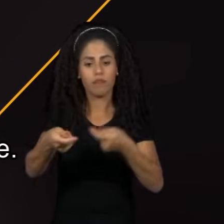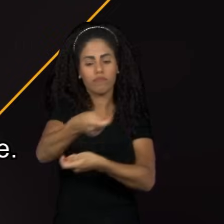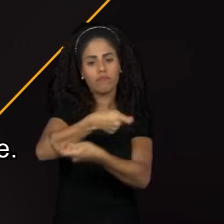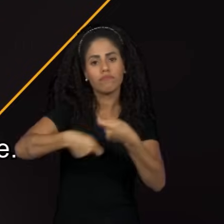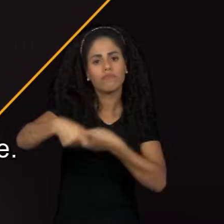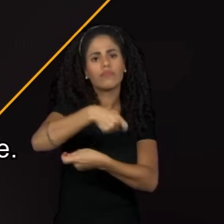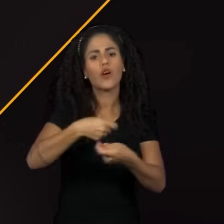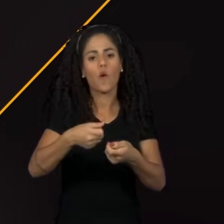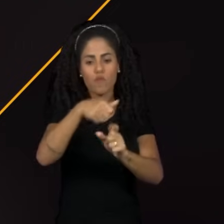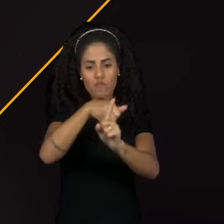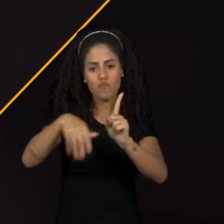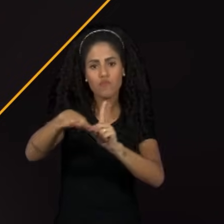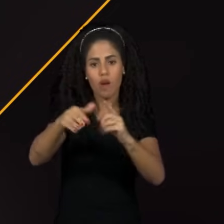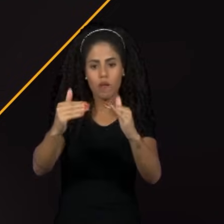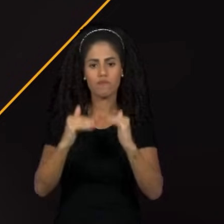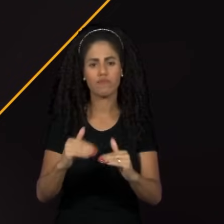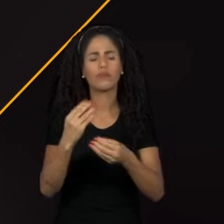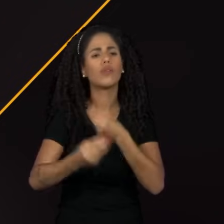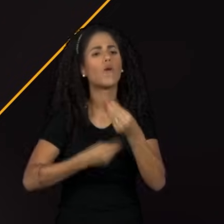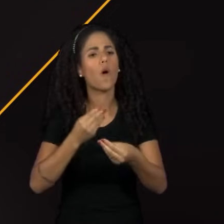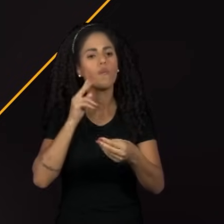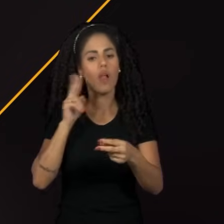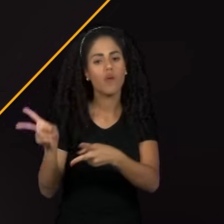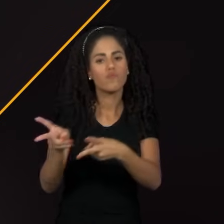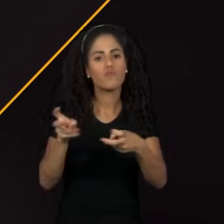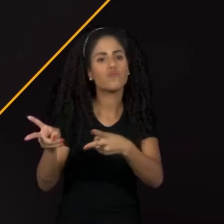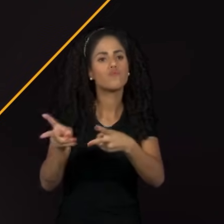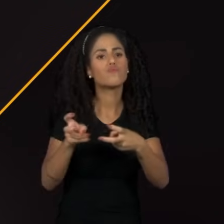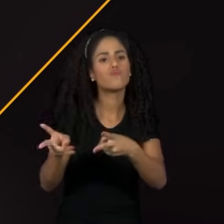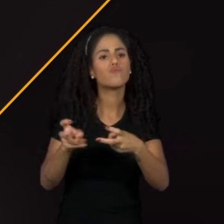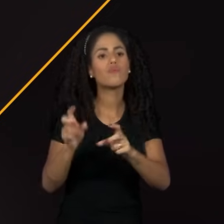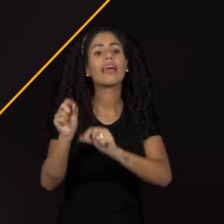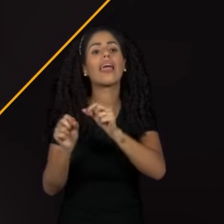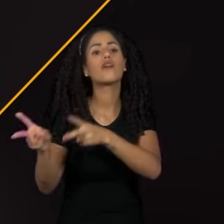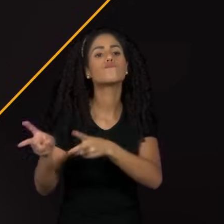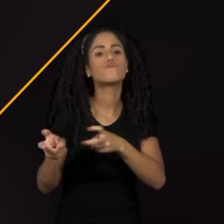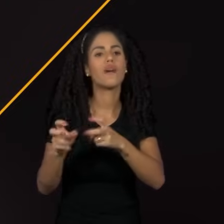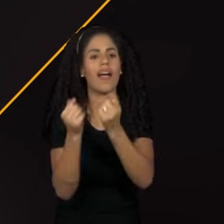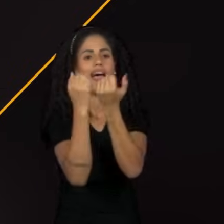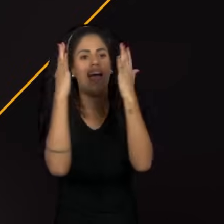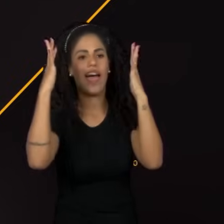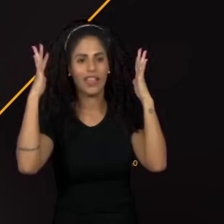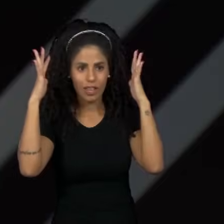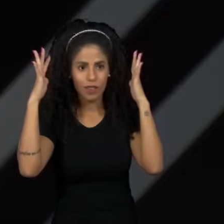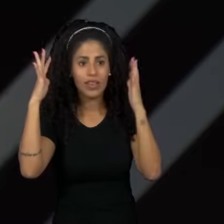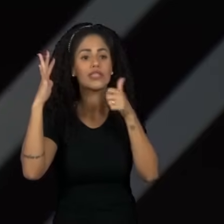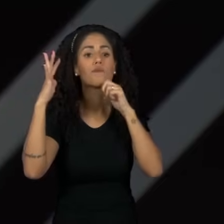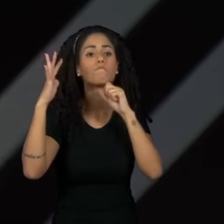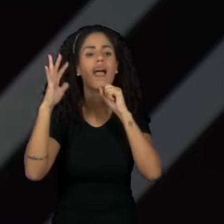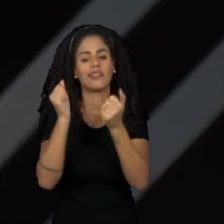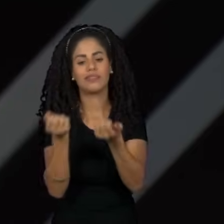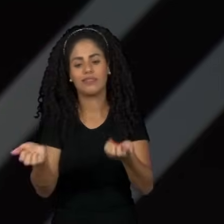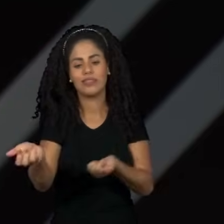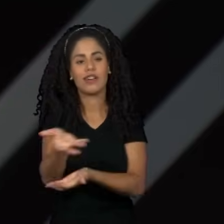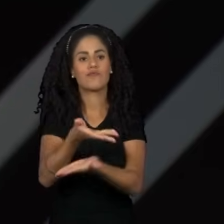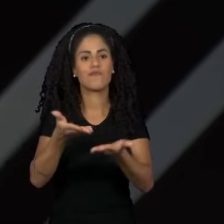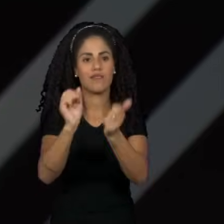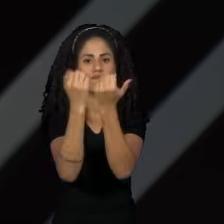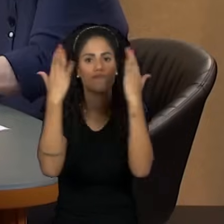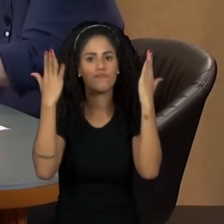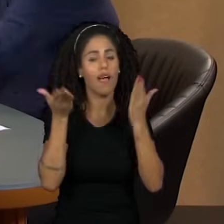como a sociedade, explora a mãe que nos alimenta, ou seja, o ecossistema. Isso é